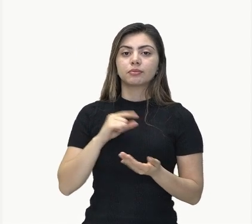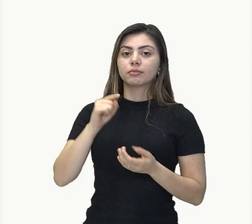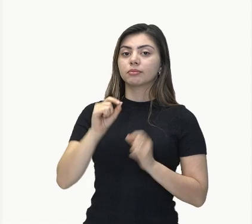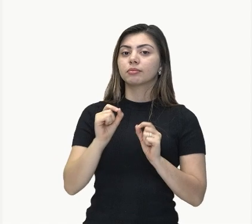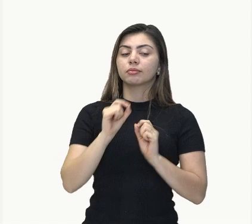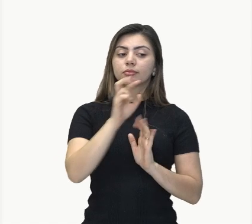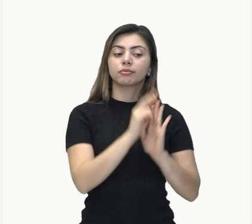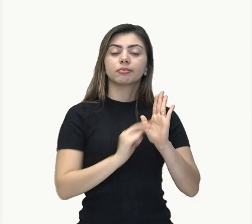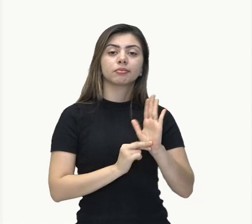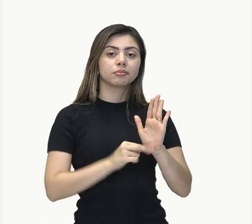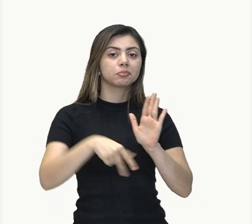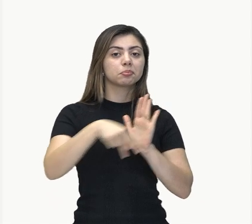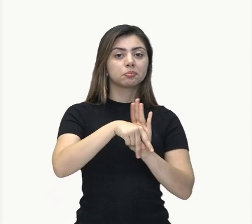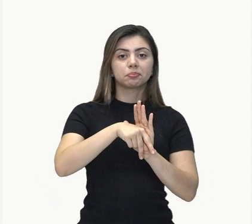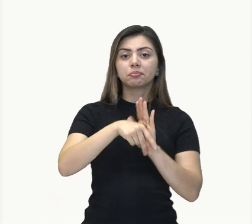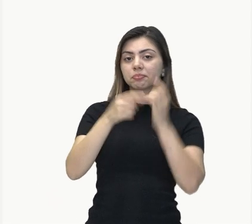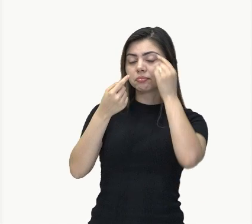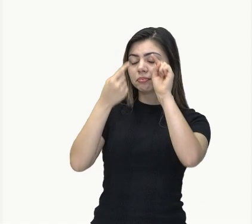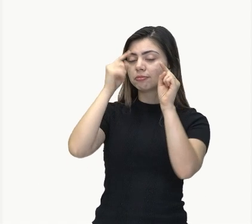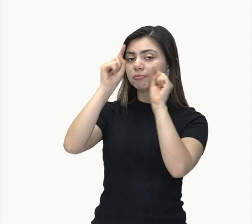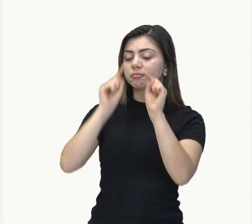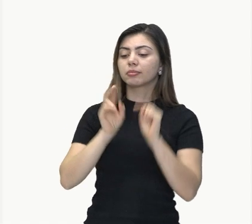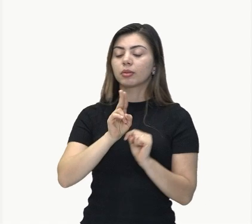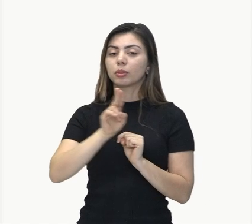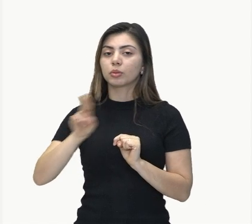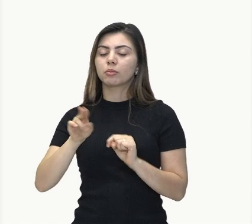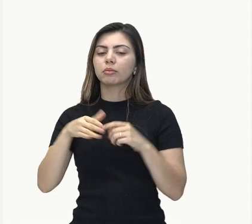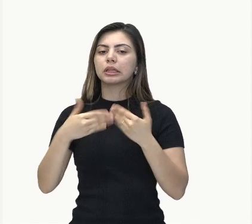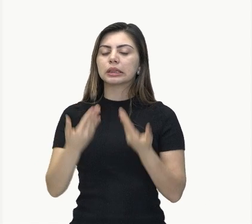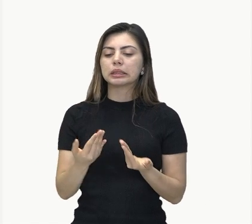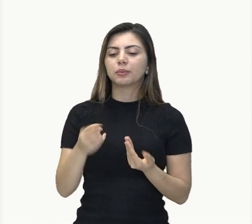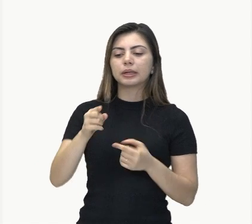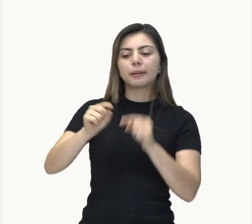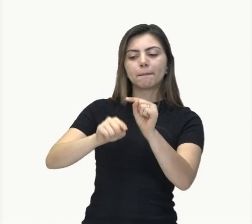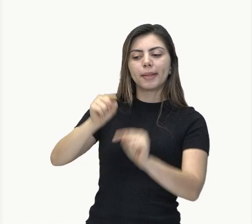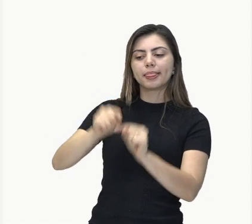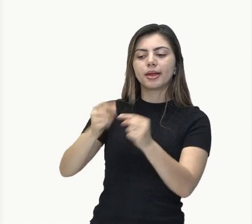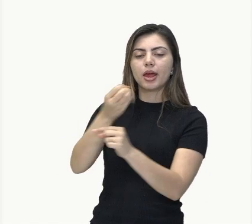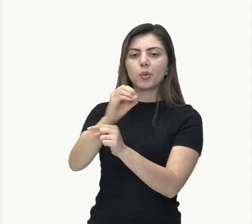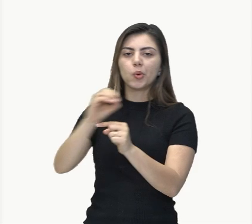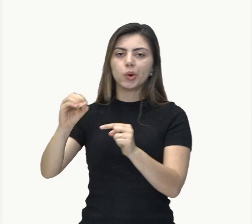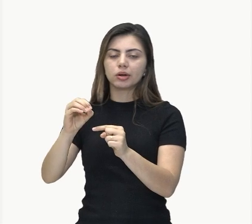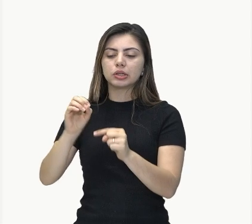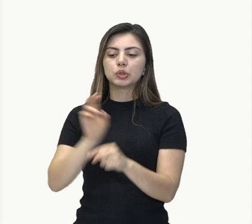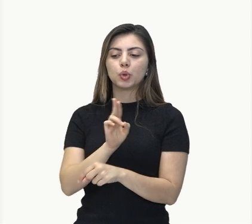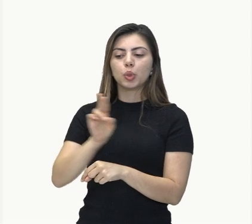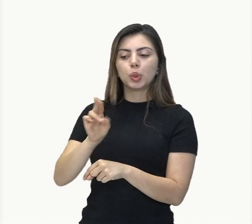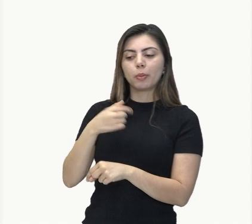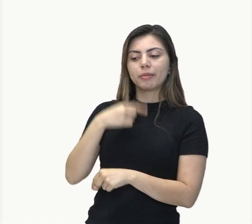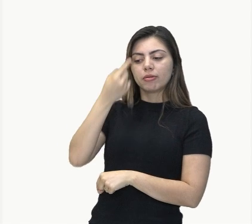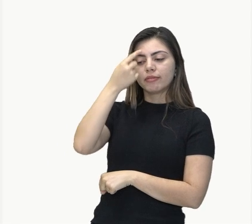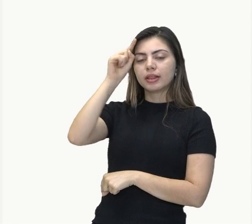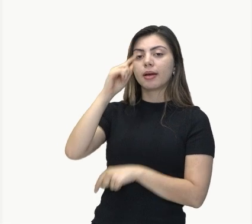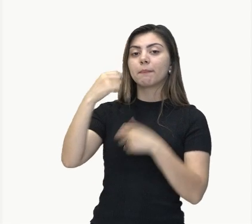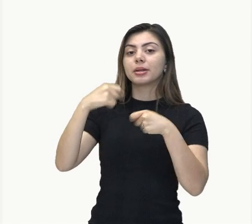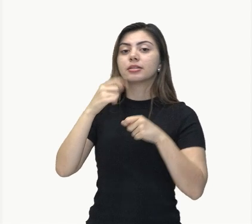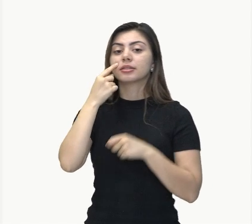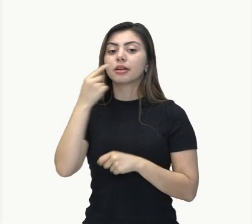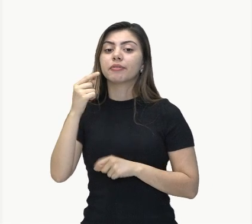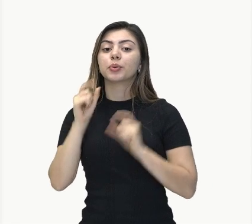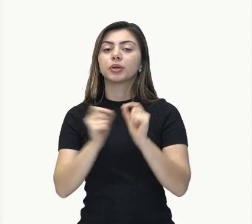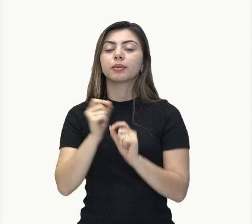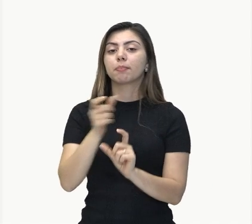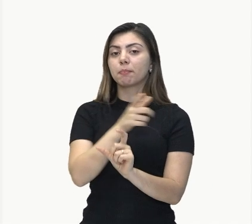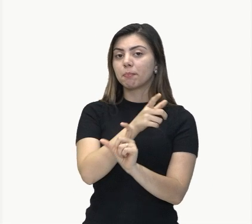da nomenclatura da IUPAC. Então, para nomear um composto orgânico, eu preciso identificar o